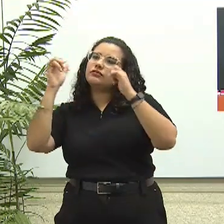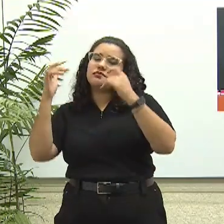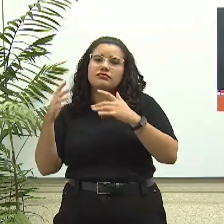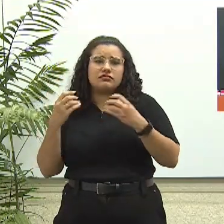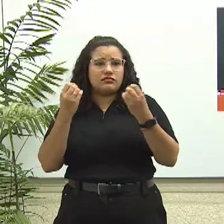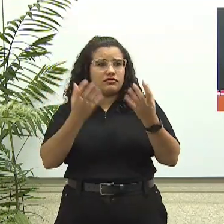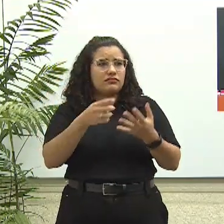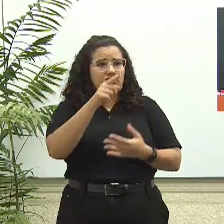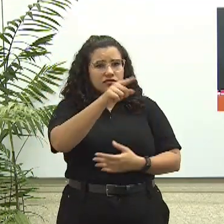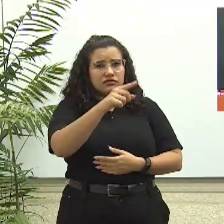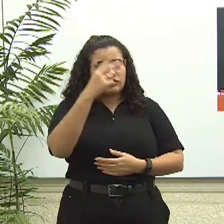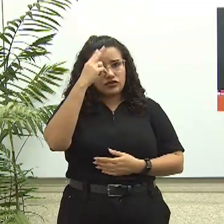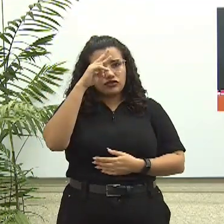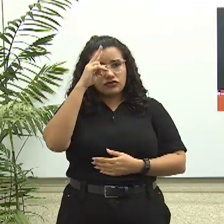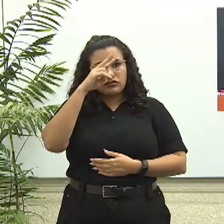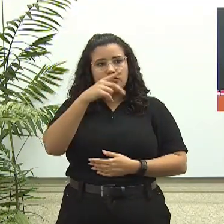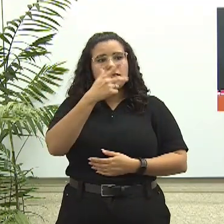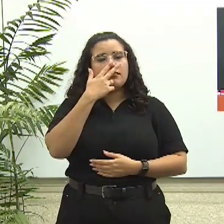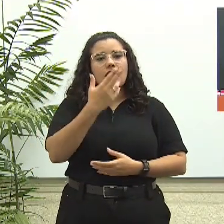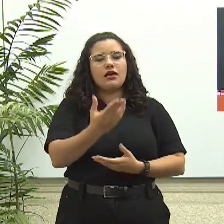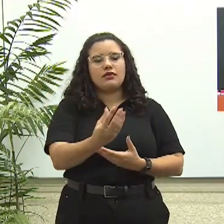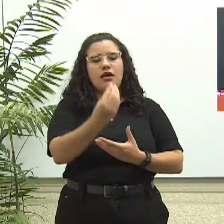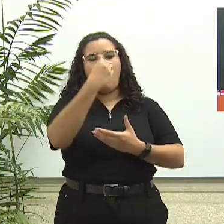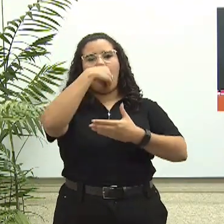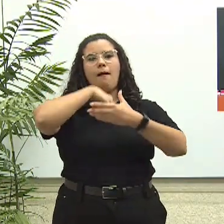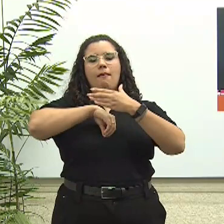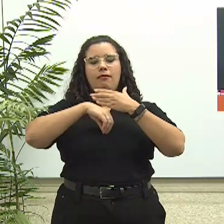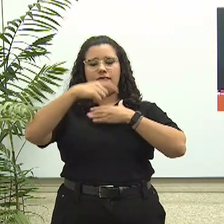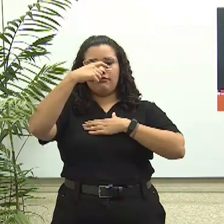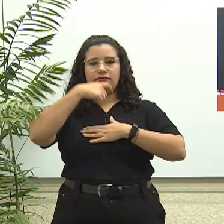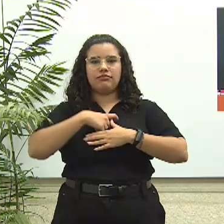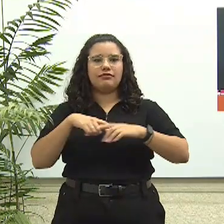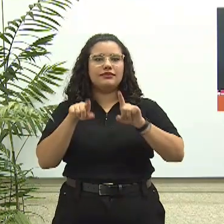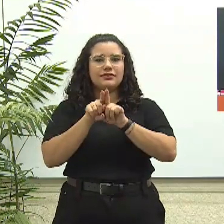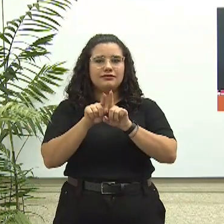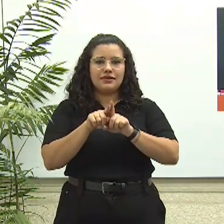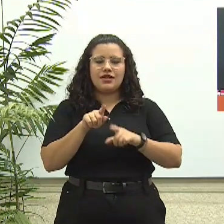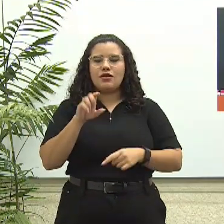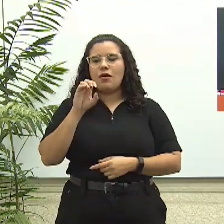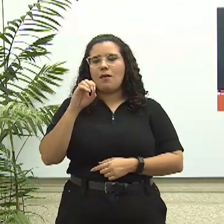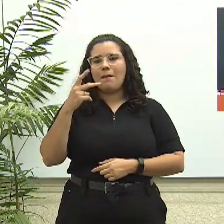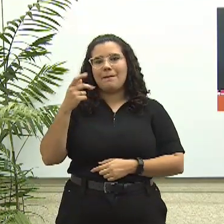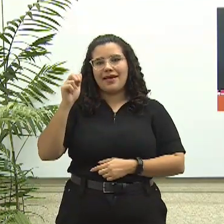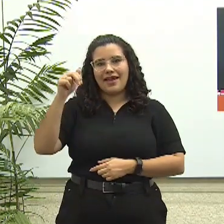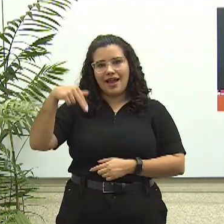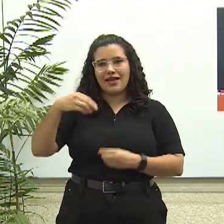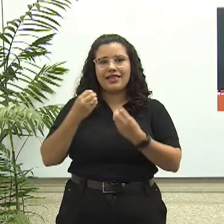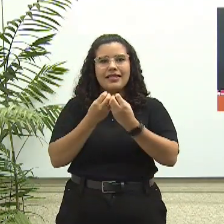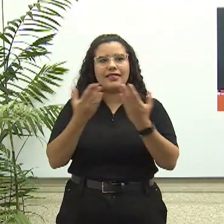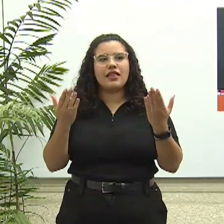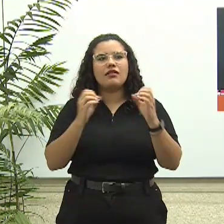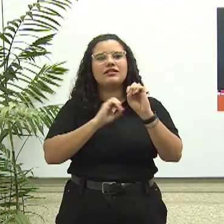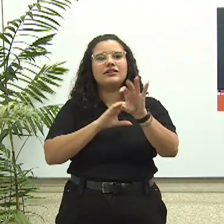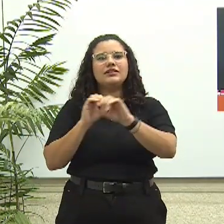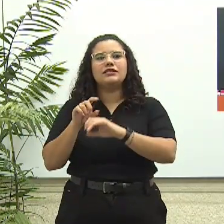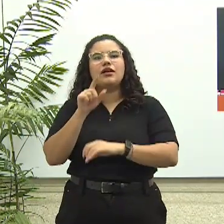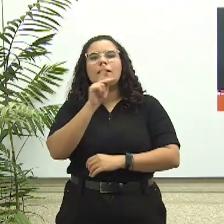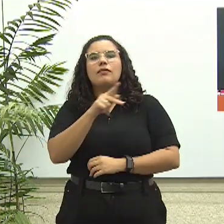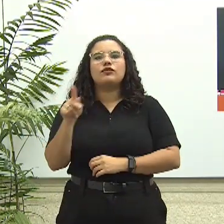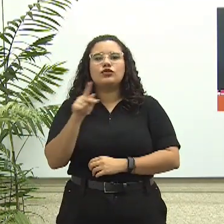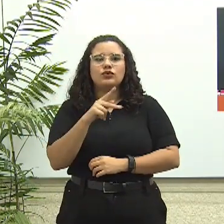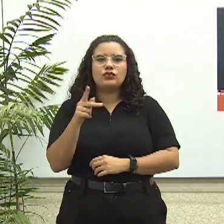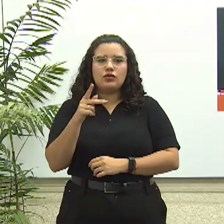máquina que na verdade vai engolir você também né op penai acabou de lançar um manual para o professor sei se vocês viram né então